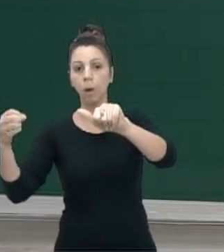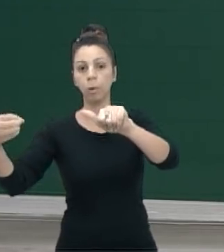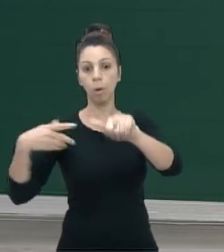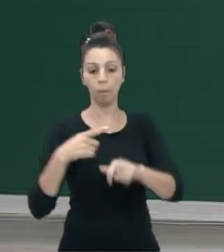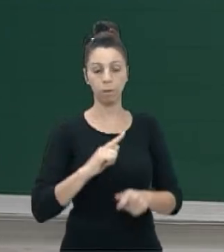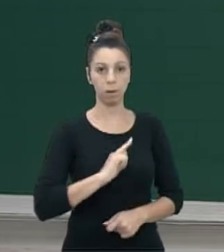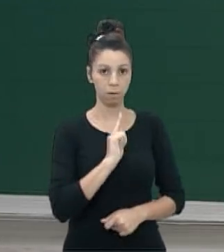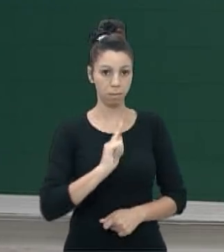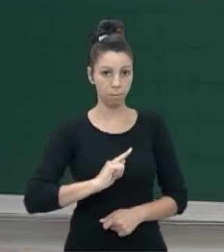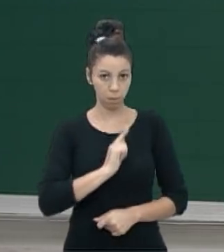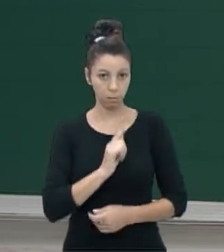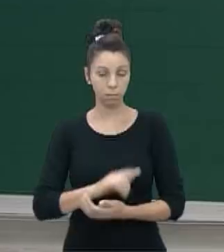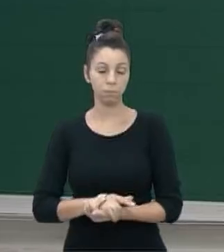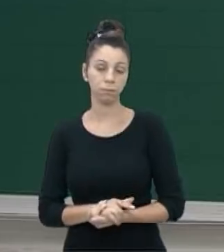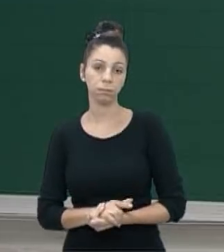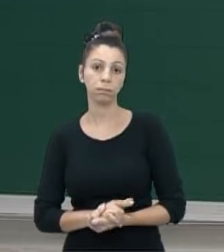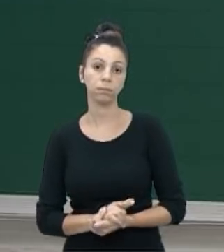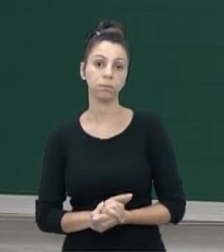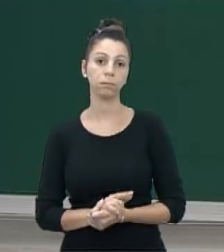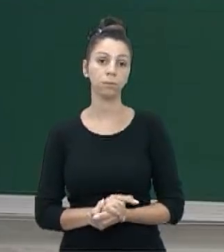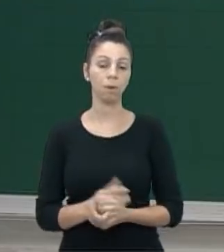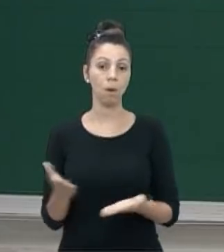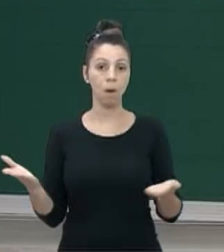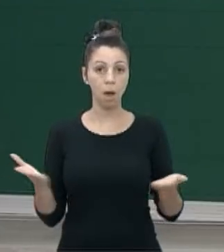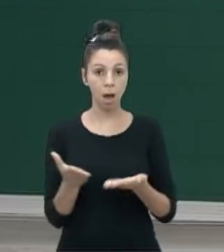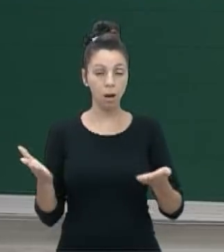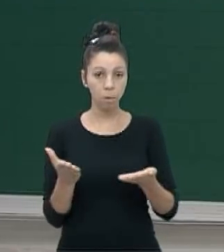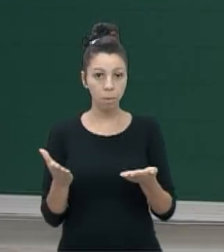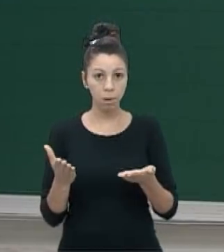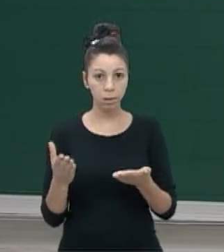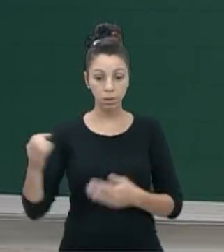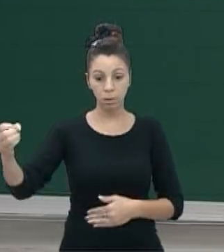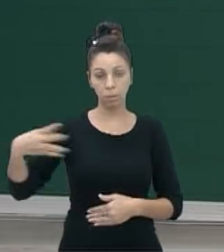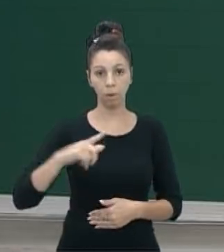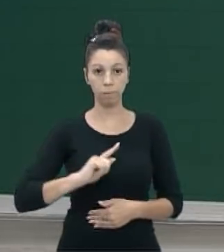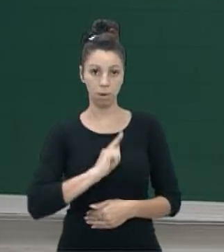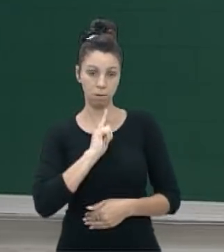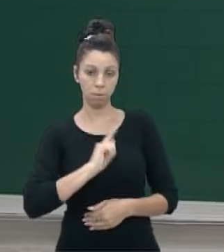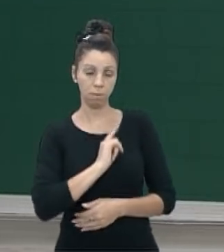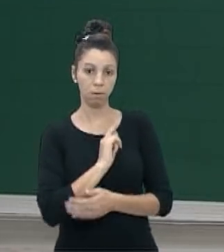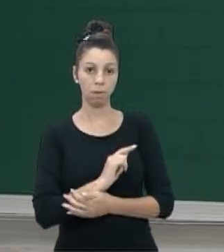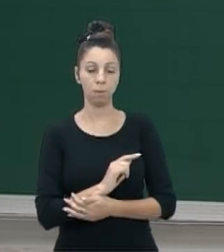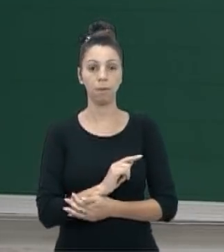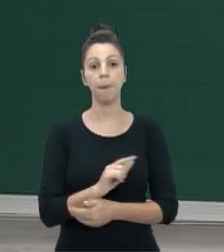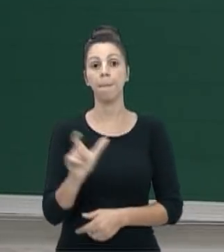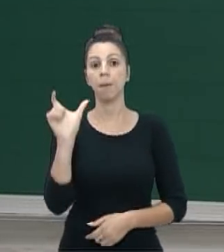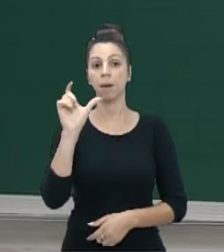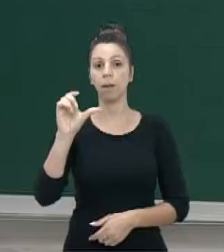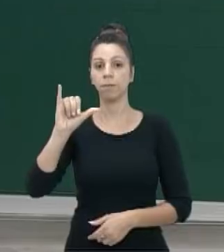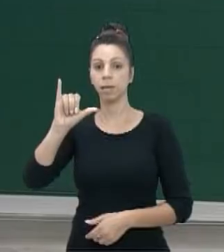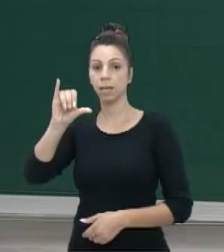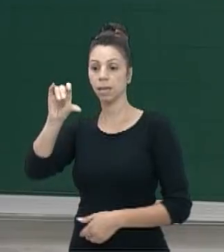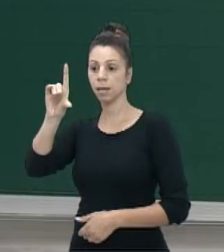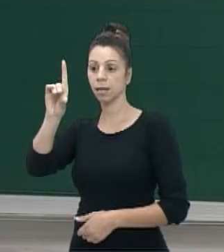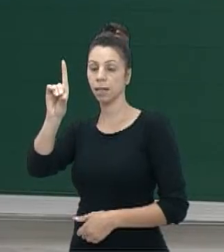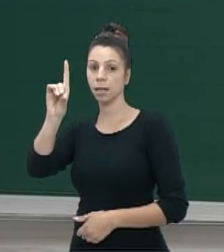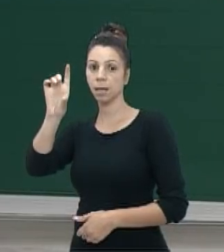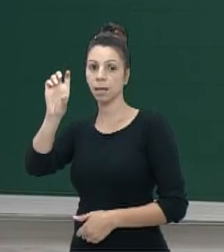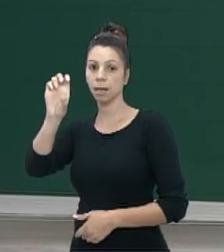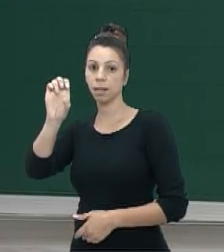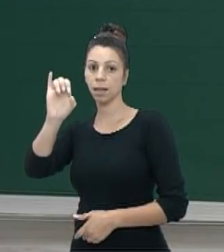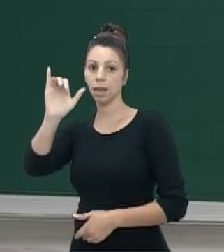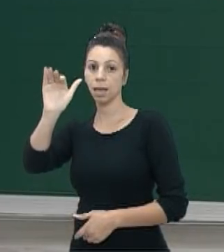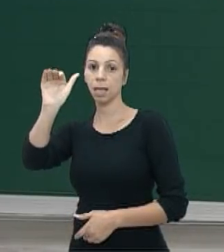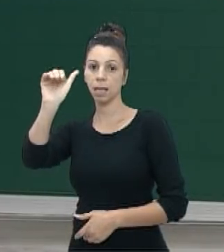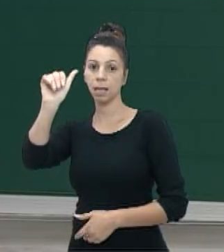reforma ortográfica, certo? E agora, de acordo com a nova reforma ortográfica, a palavra ideia não se acentua mais.